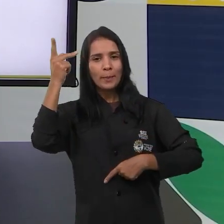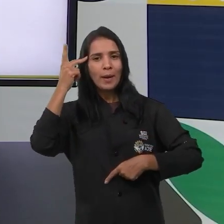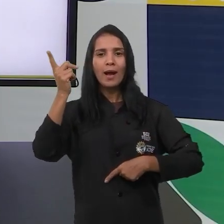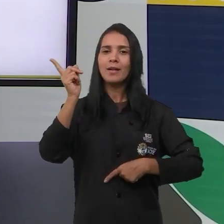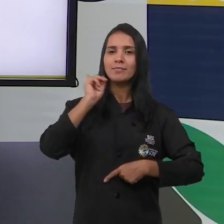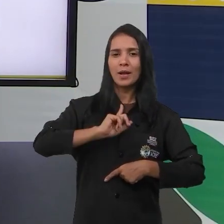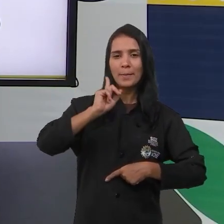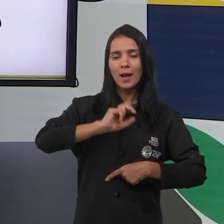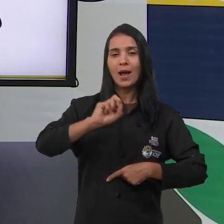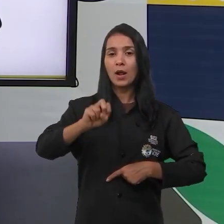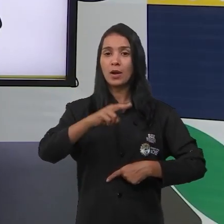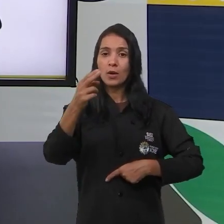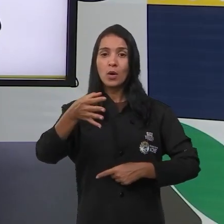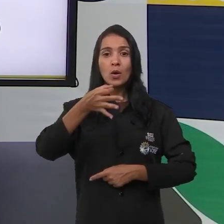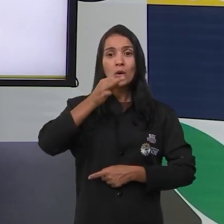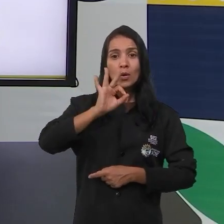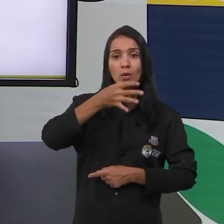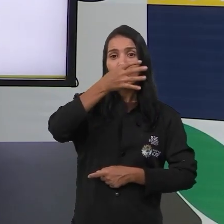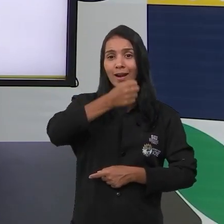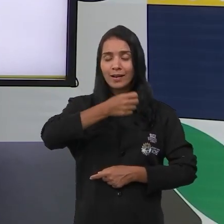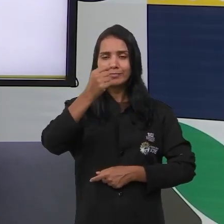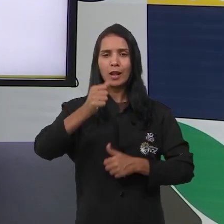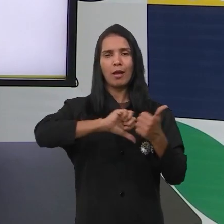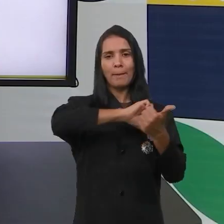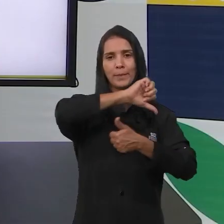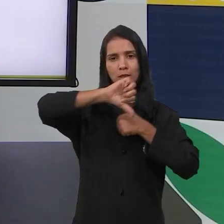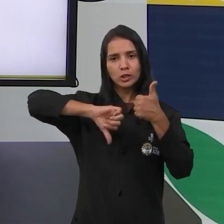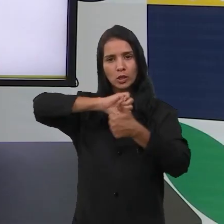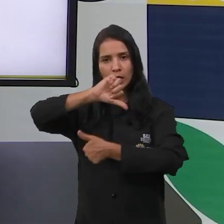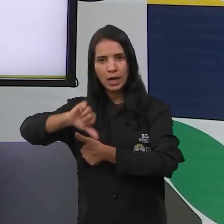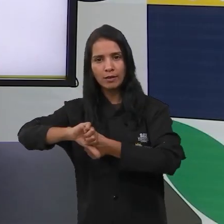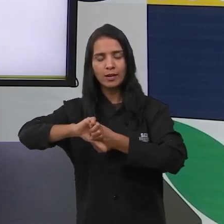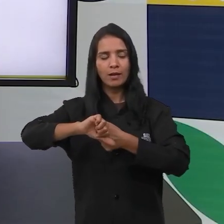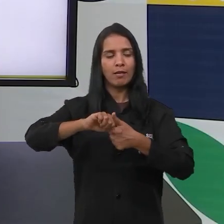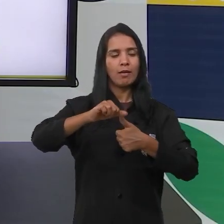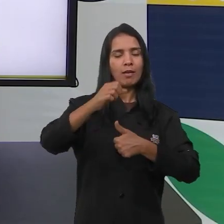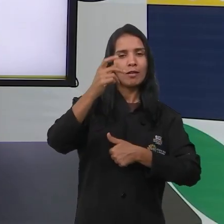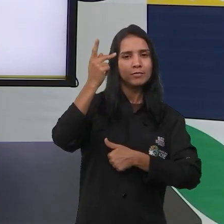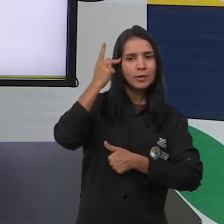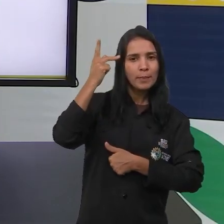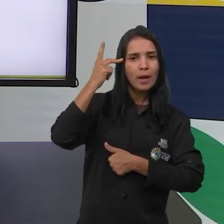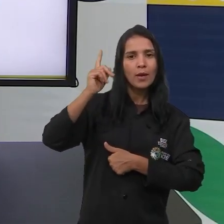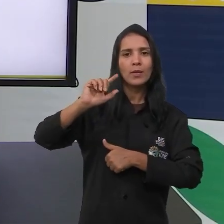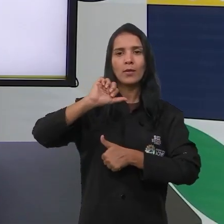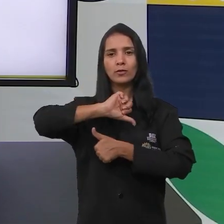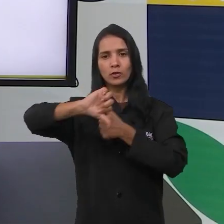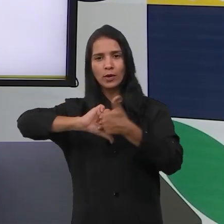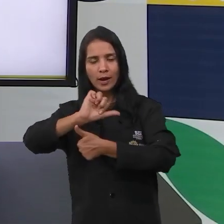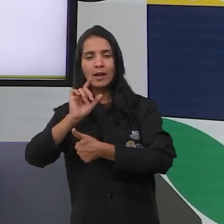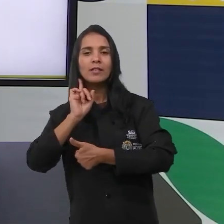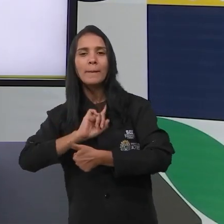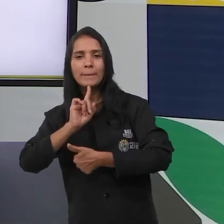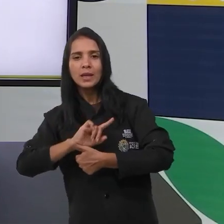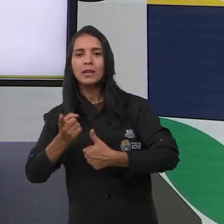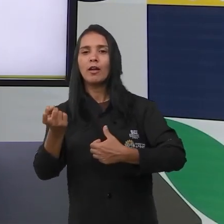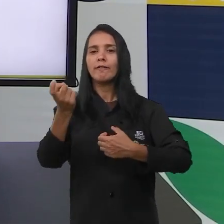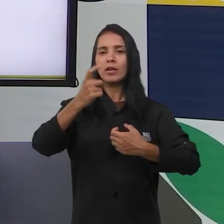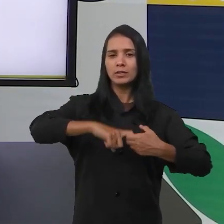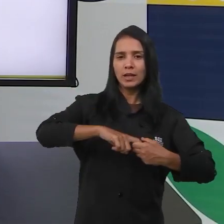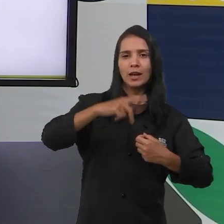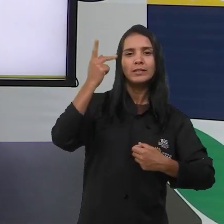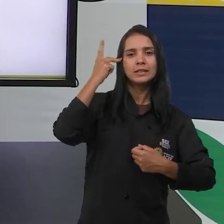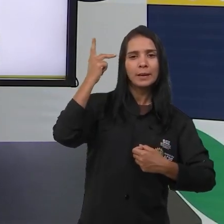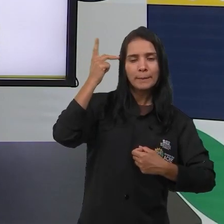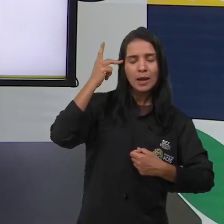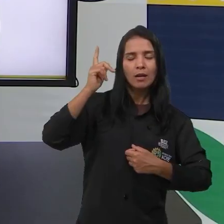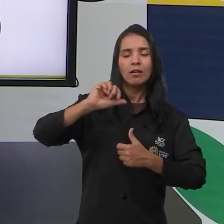leite, né, onde ora se revezava no poder um político de São Paulo, grande produtor de café, e de Minas, grande produtor de